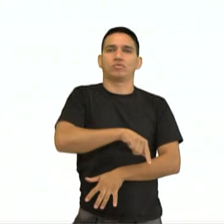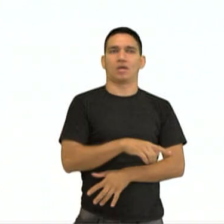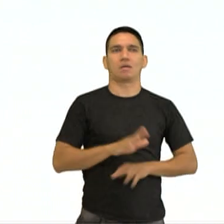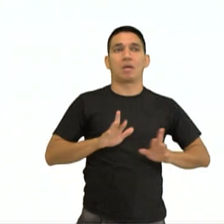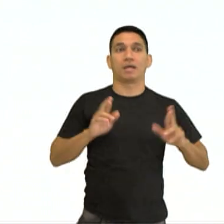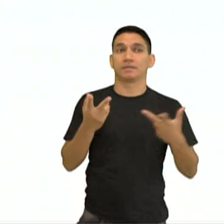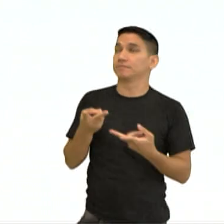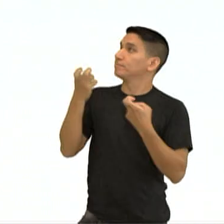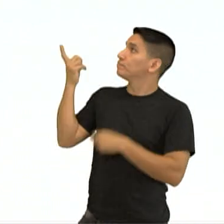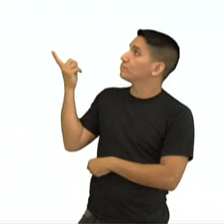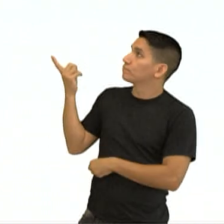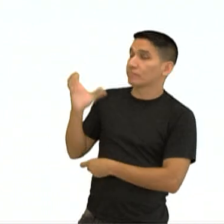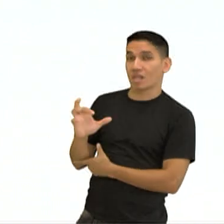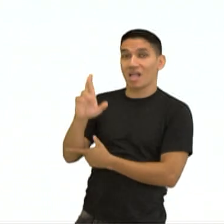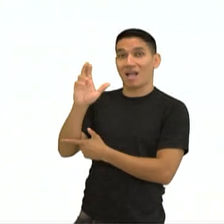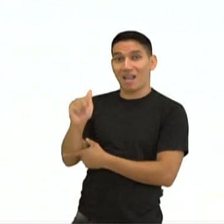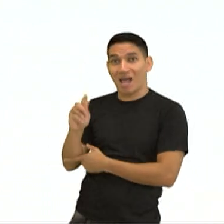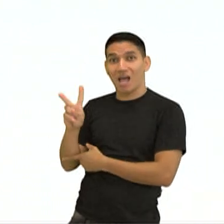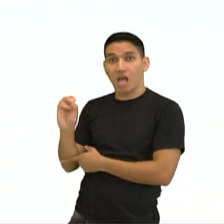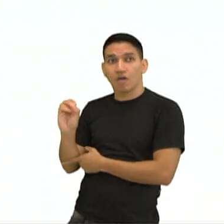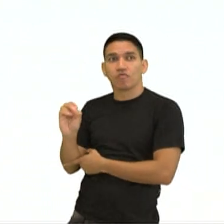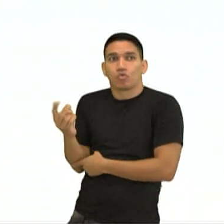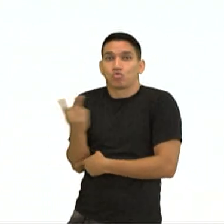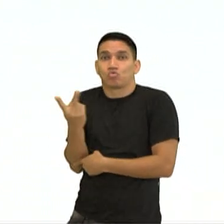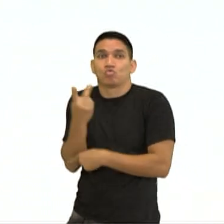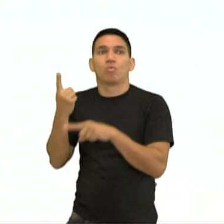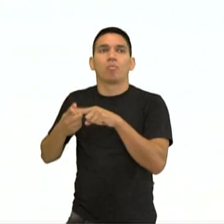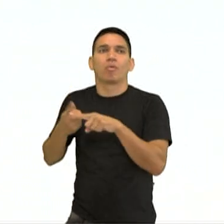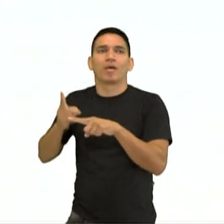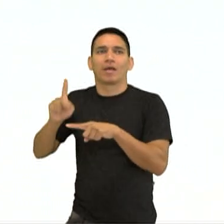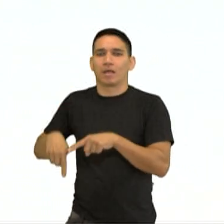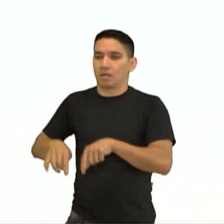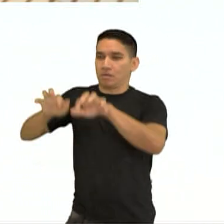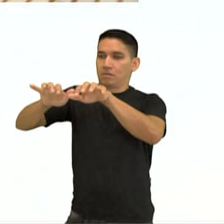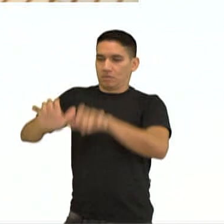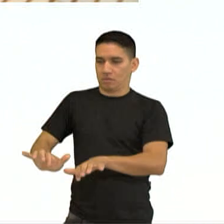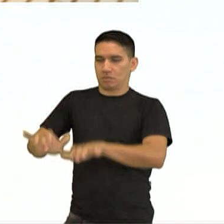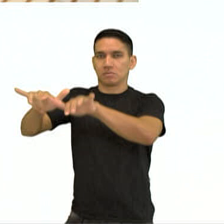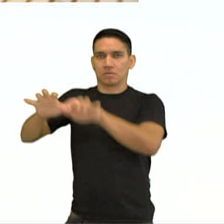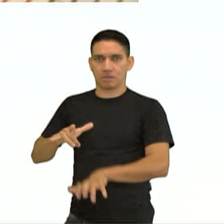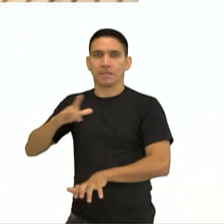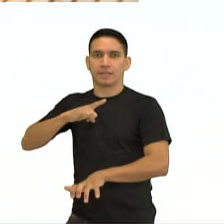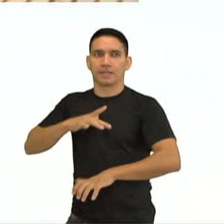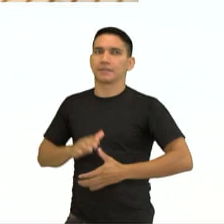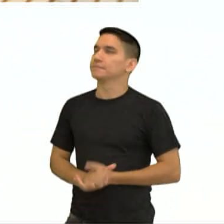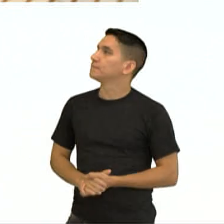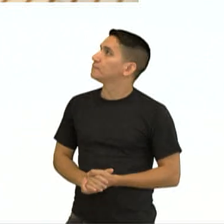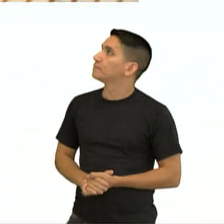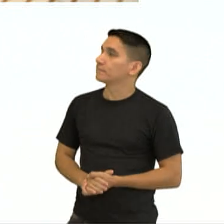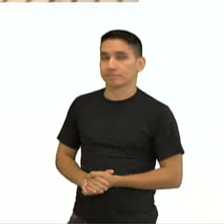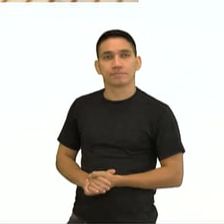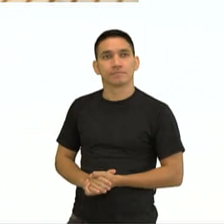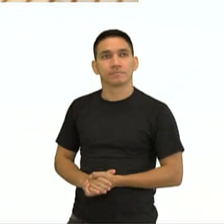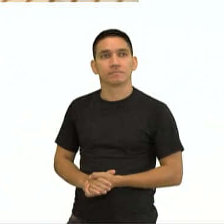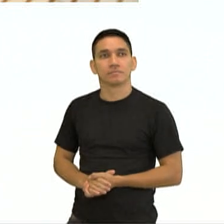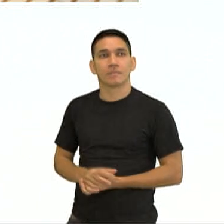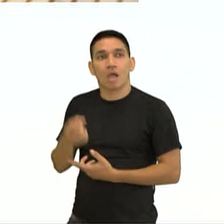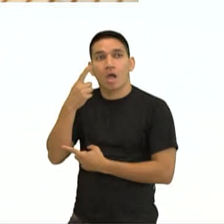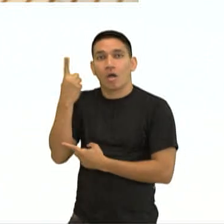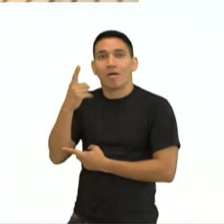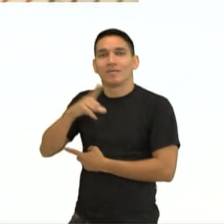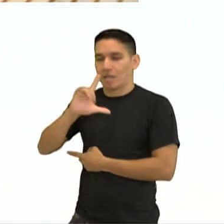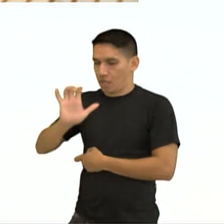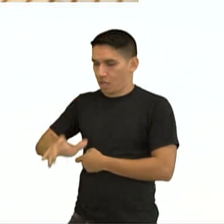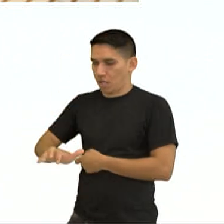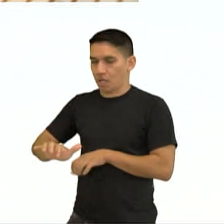tem um exemplo de um cravo duplo, né? Porque é duplo, porque tem duas seções de tecla, né? E aqui o cravo,